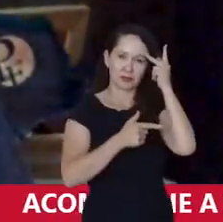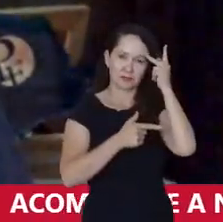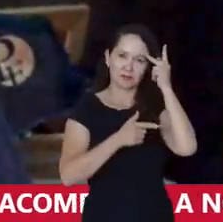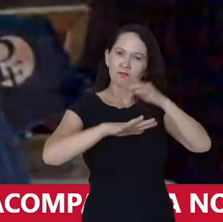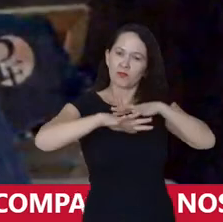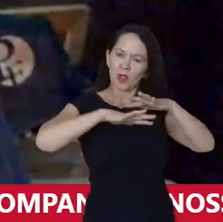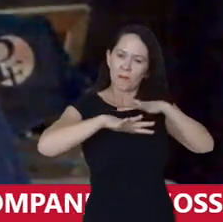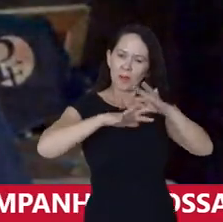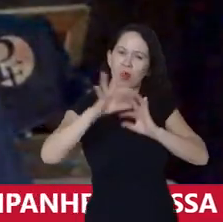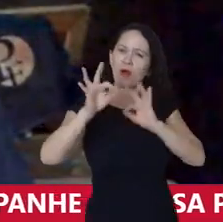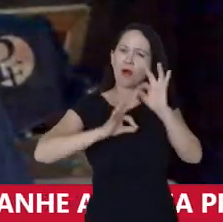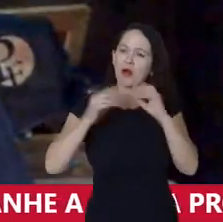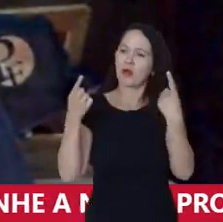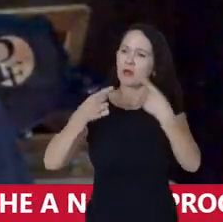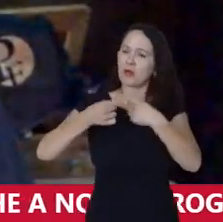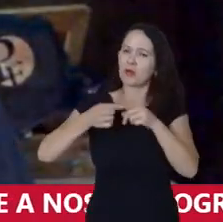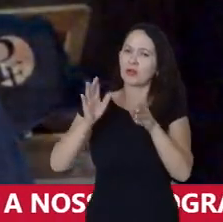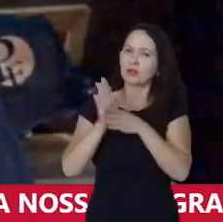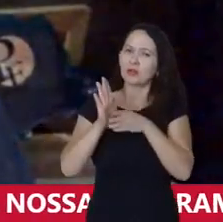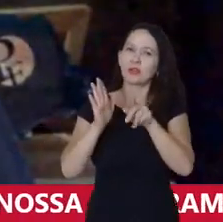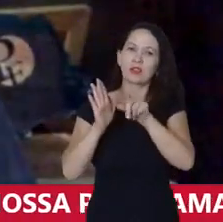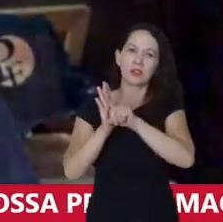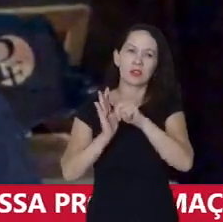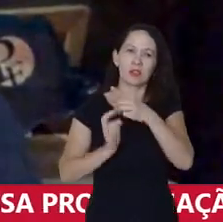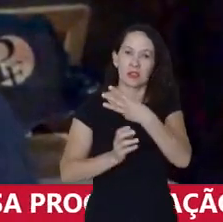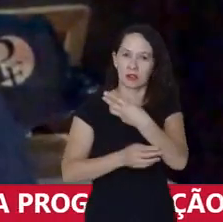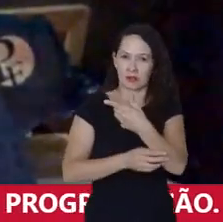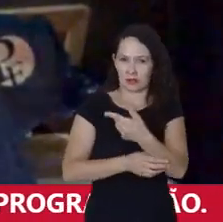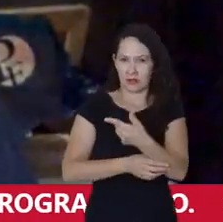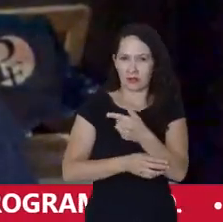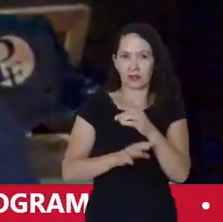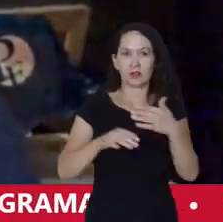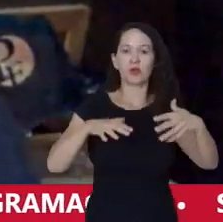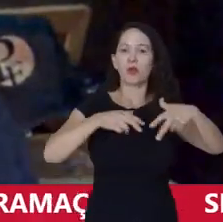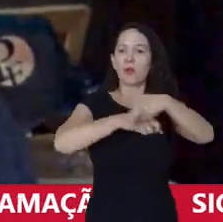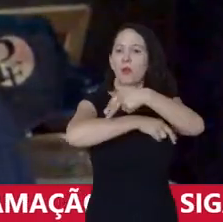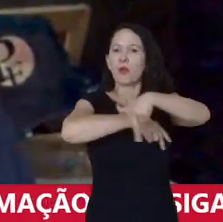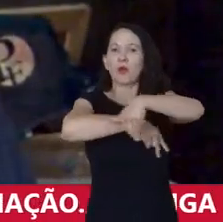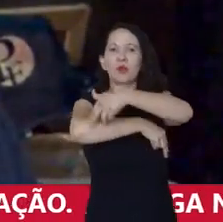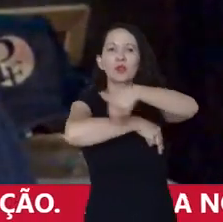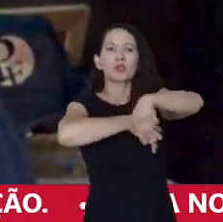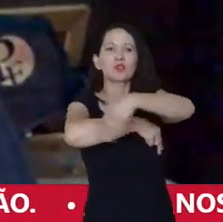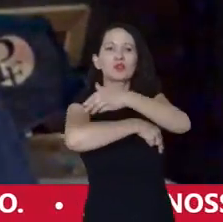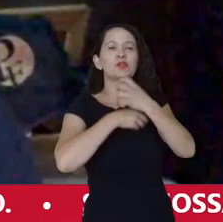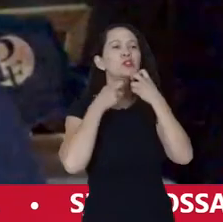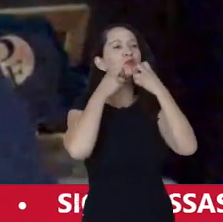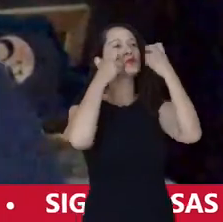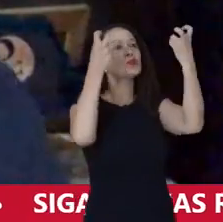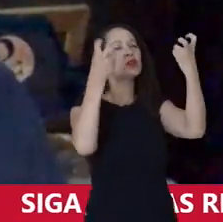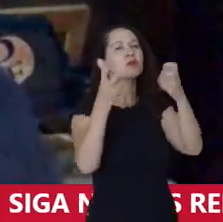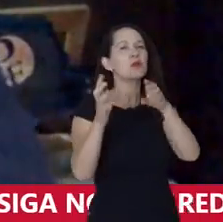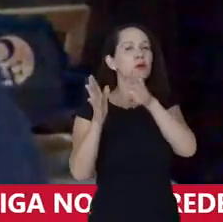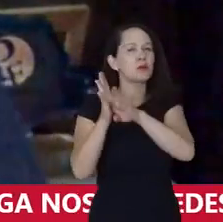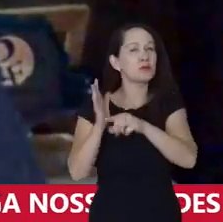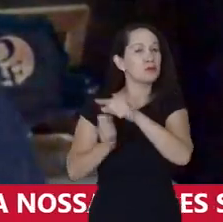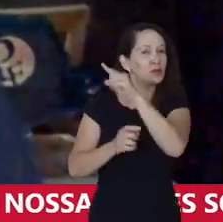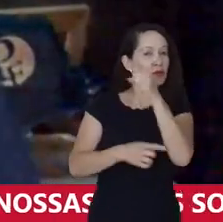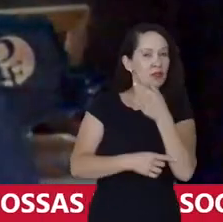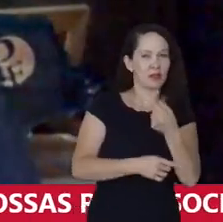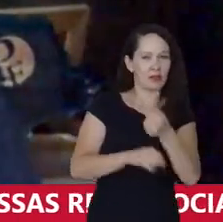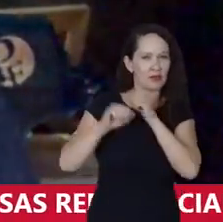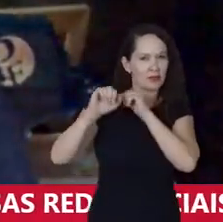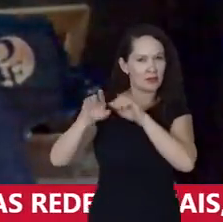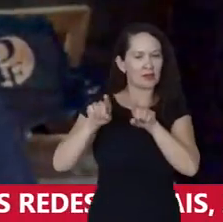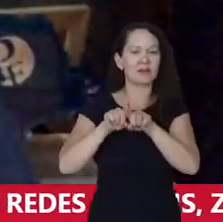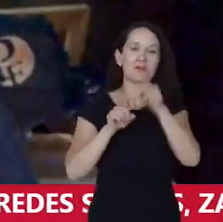se mobilizando, né, contra a PEC 32, quem foi às ruas no Grito dos Excluídos no dia 7 de setembro e quem já está